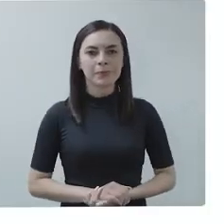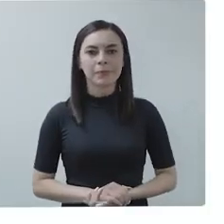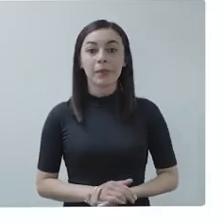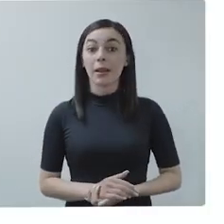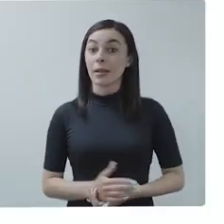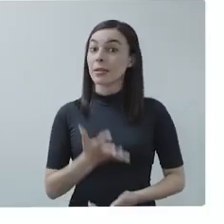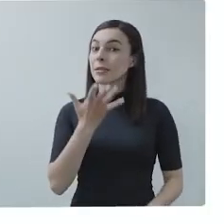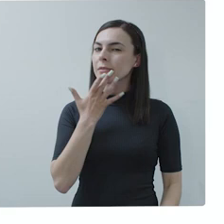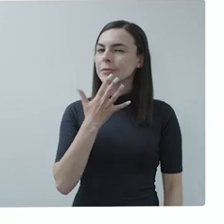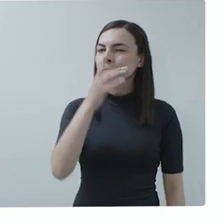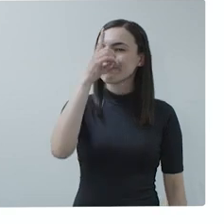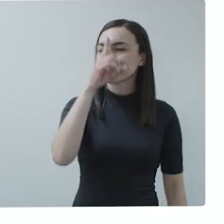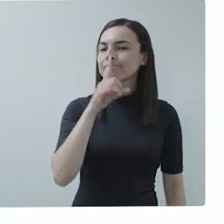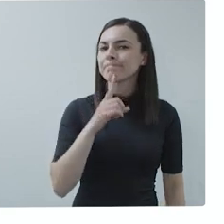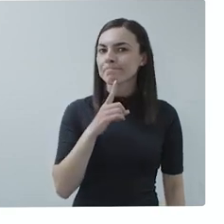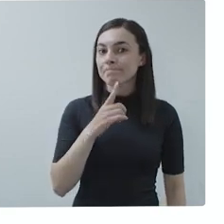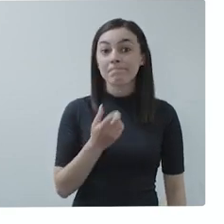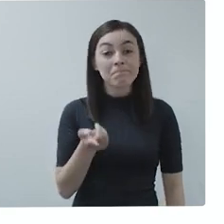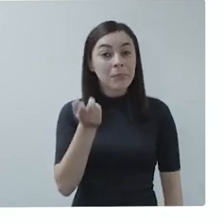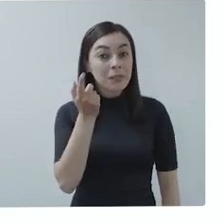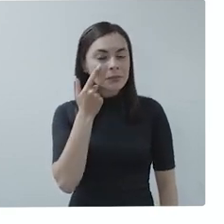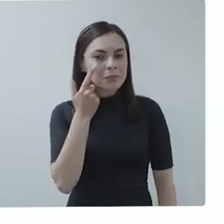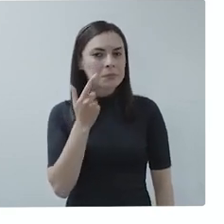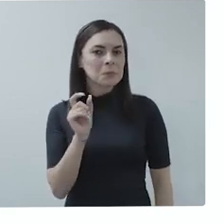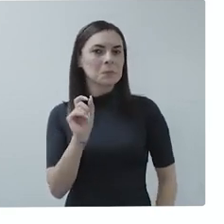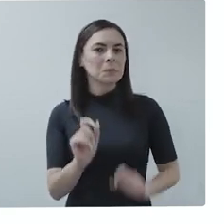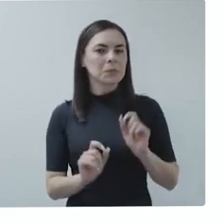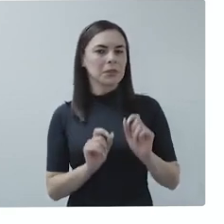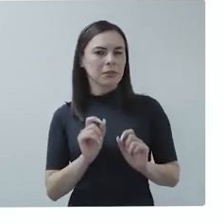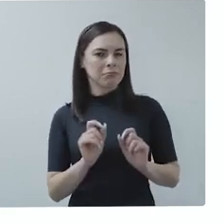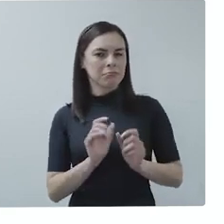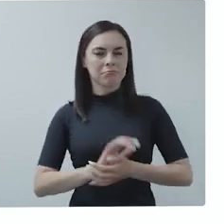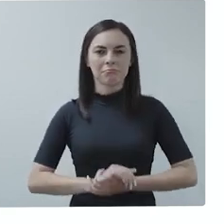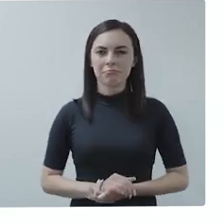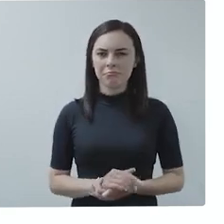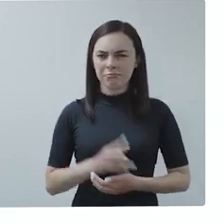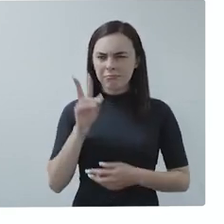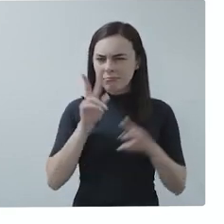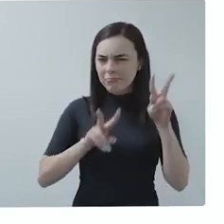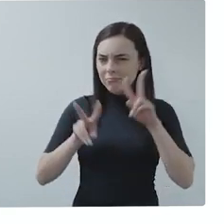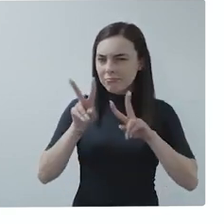Saiu o amarelo. Vamos ver o que tem aqui no amarelo. Dá para ver alguma coisa?